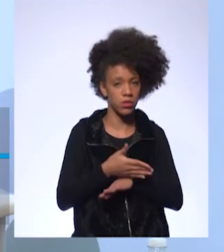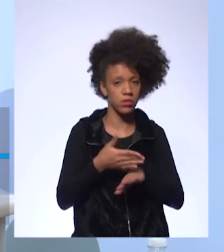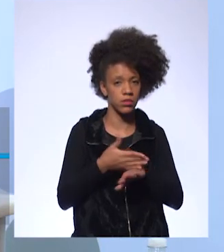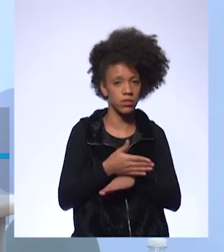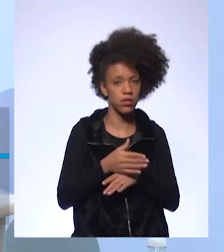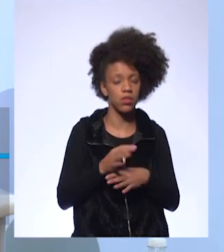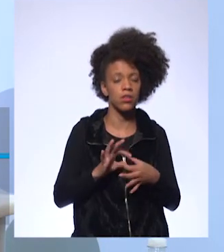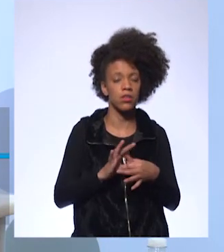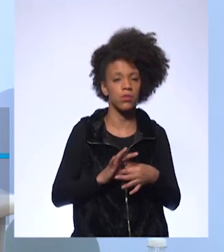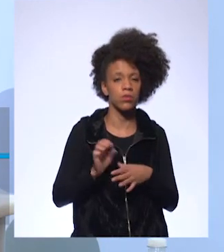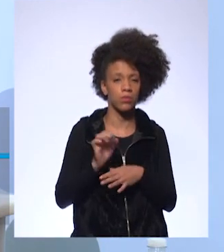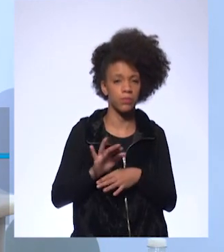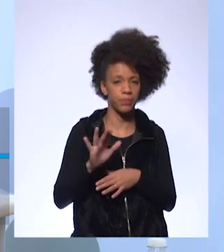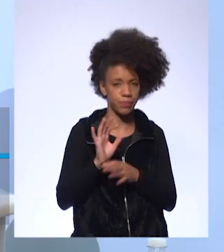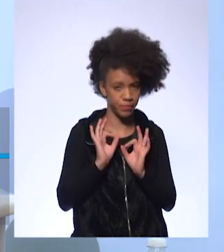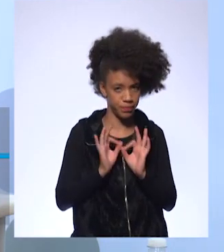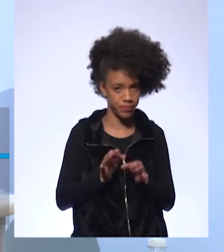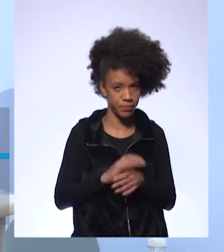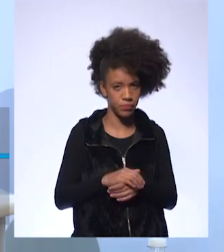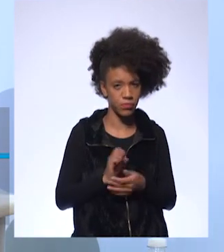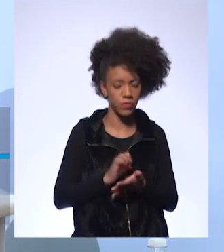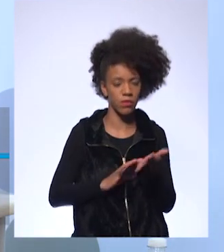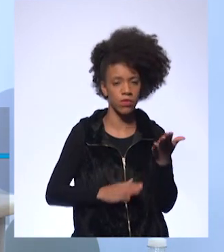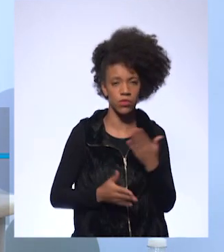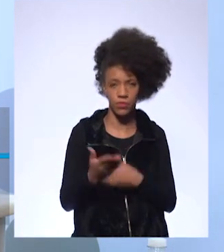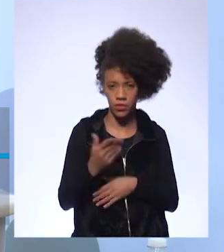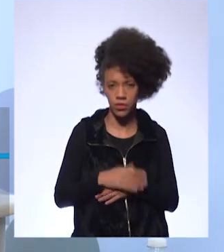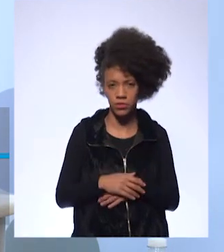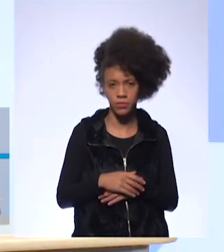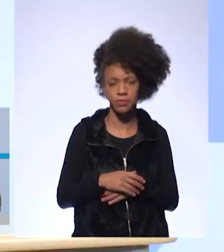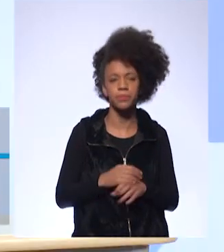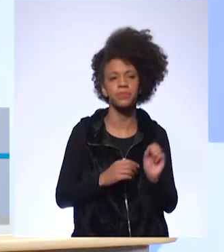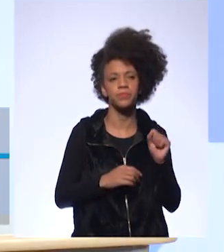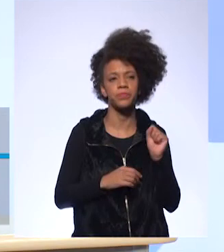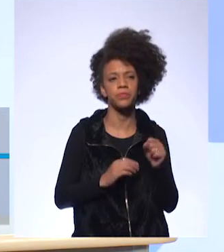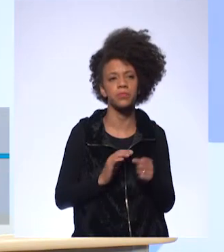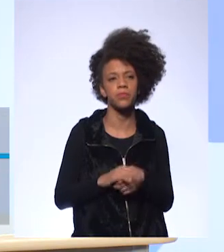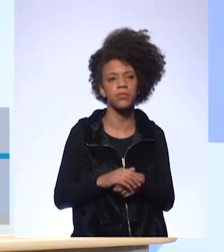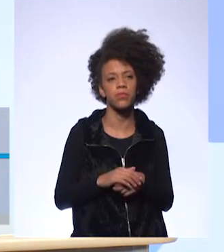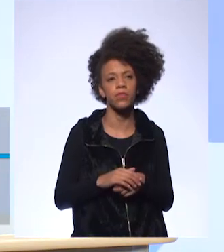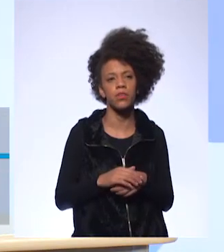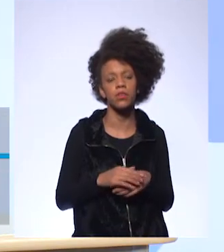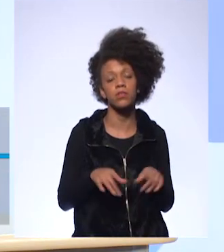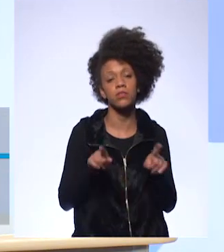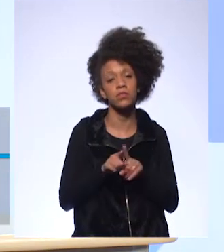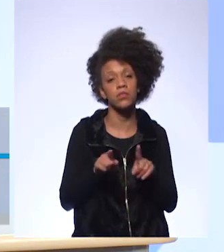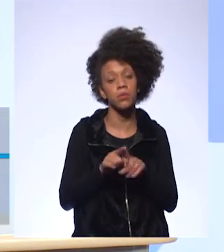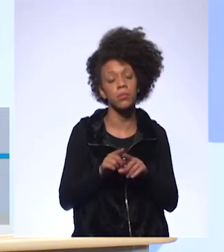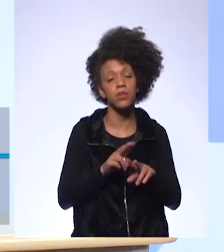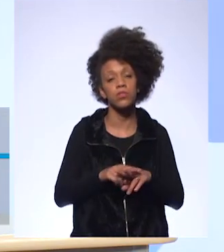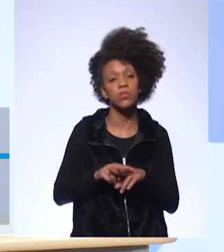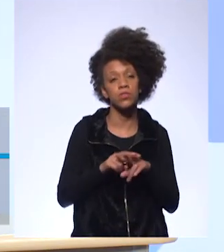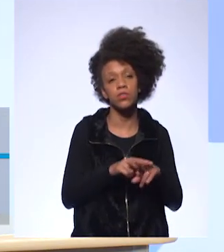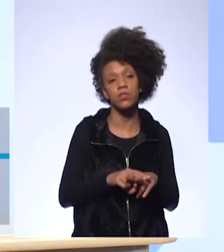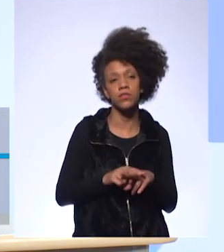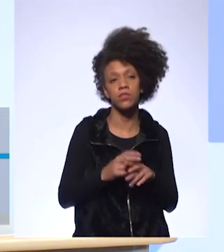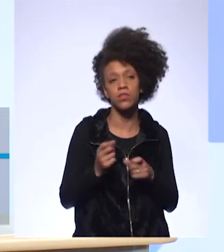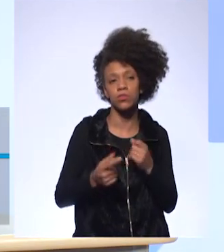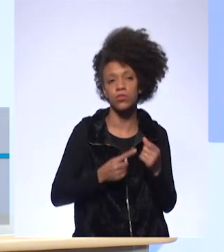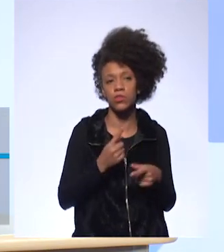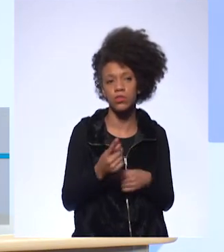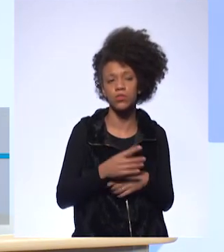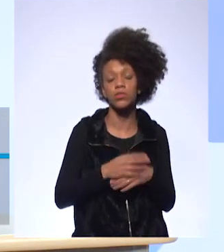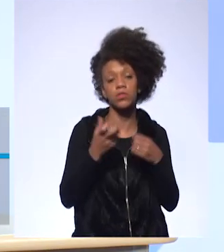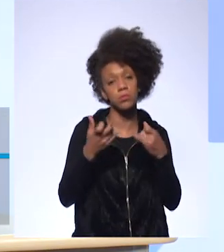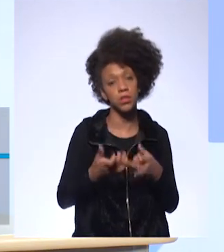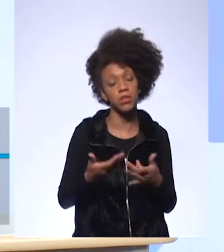União Europeia. Perfeito? Vamos fazer uma atividade aí, professora? Vamos fazer uma atividade, um momento aí também de retomada de alguns pontos